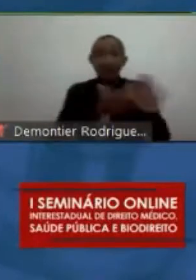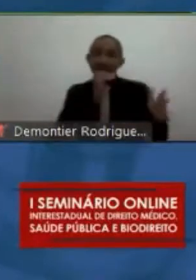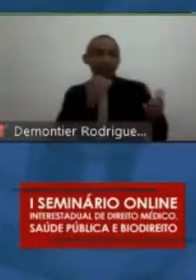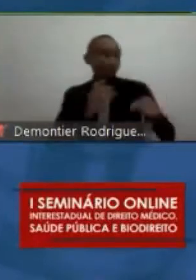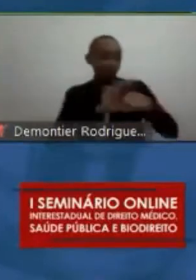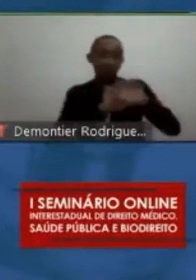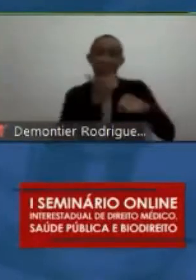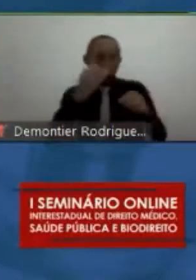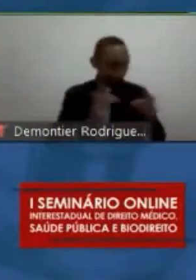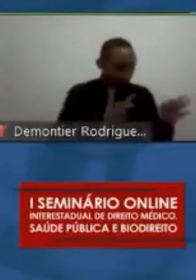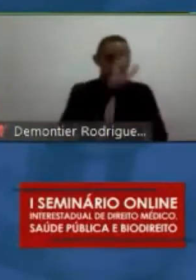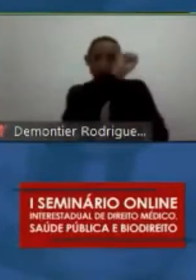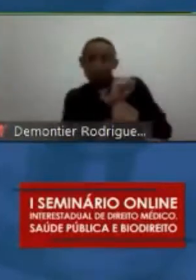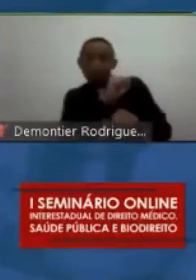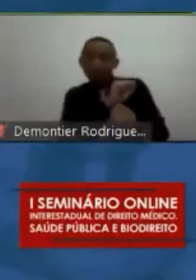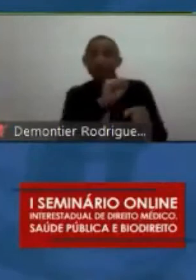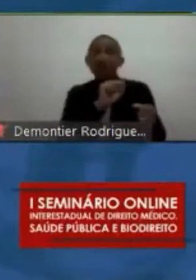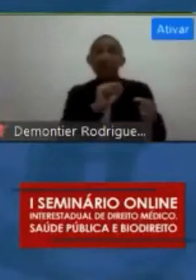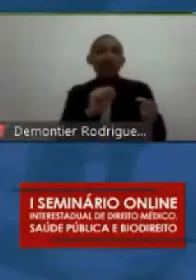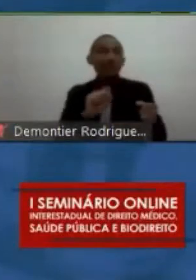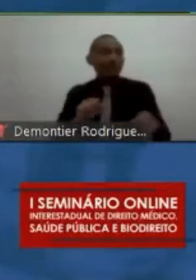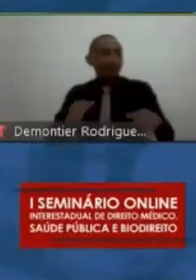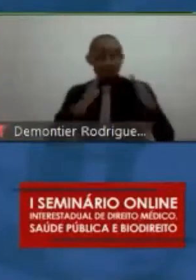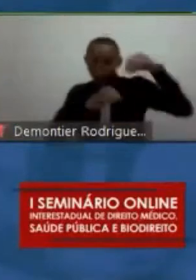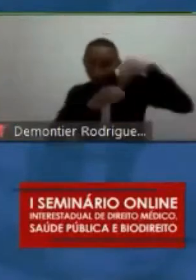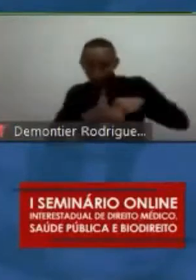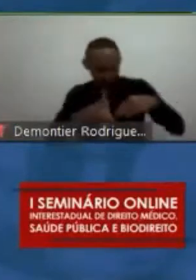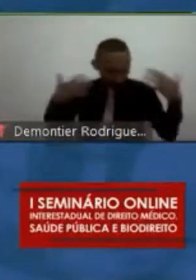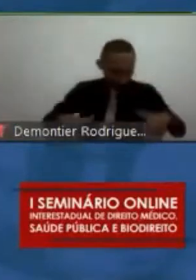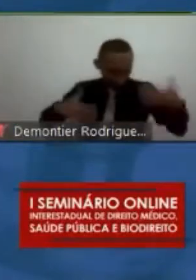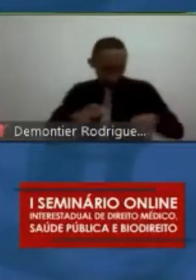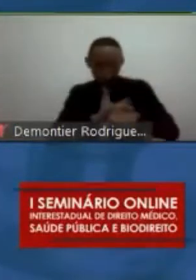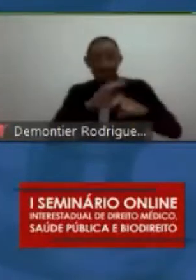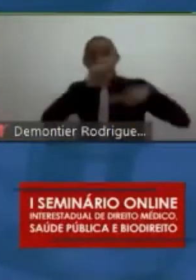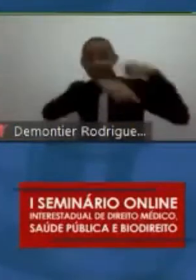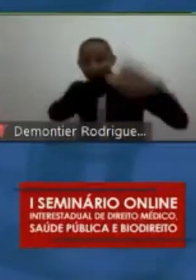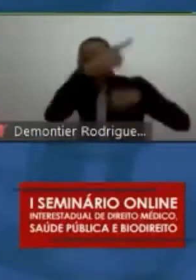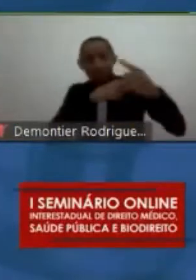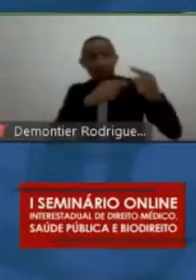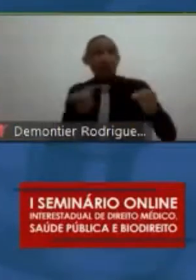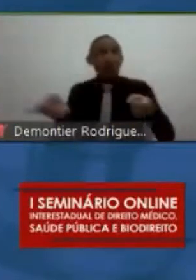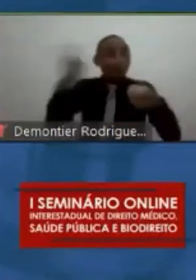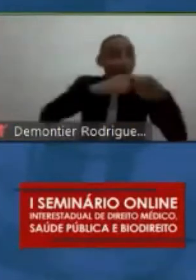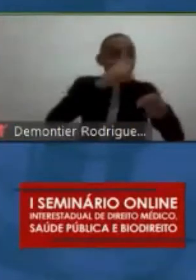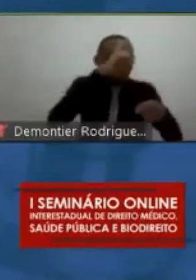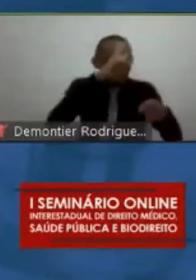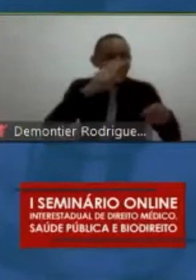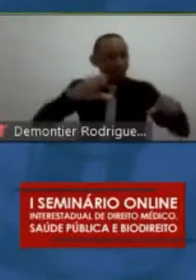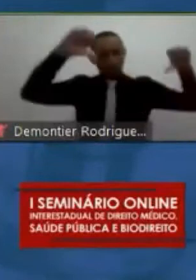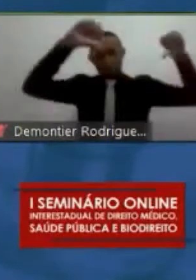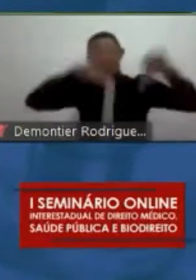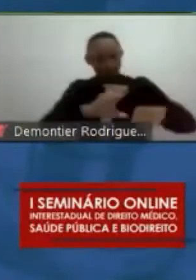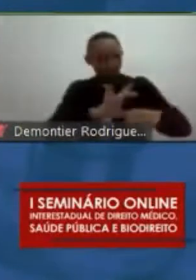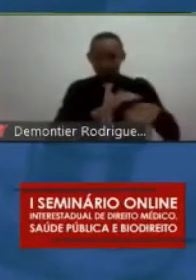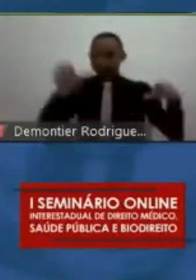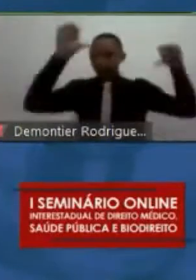postergados, e talvez o seu quadro é agravado, e eles em algum momento voltam ao hospital num quadro pior, e talvez isso custe mais para